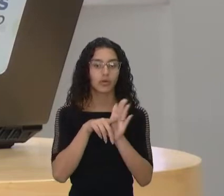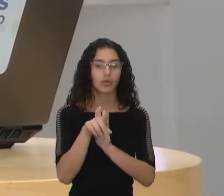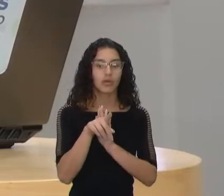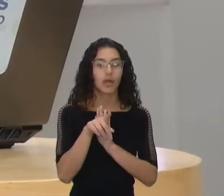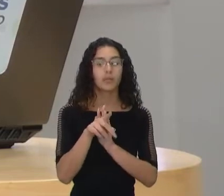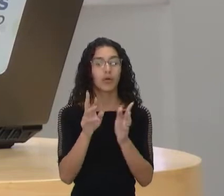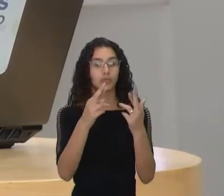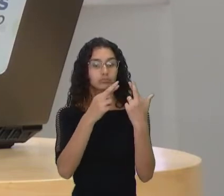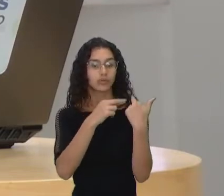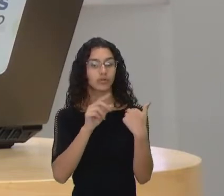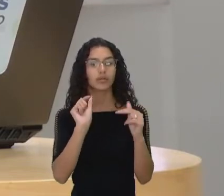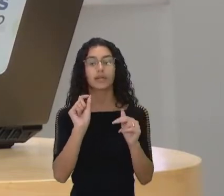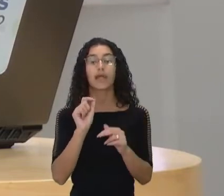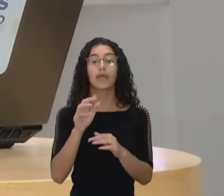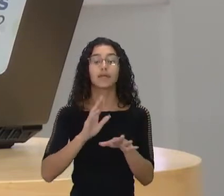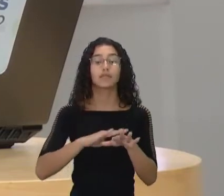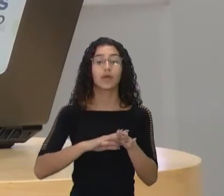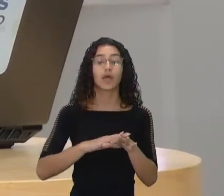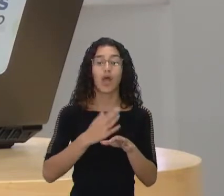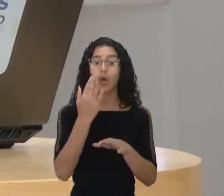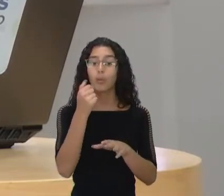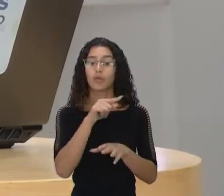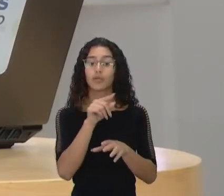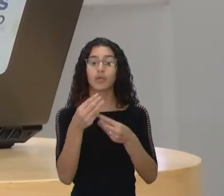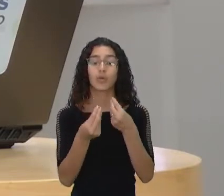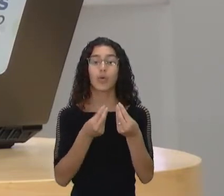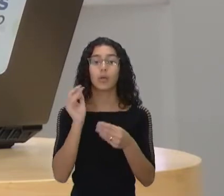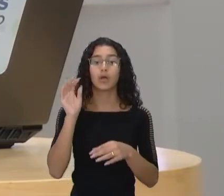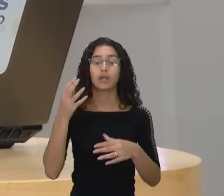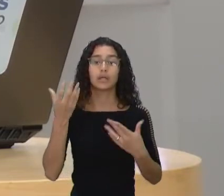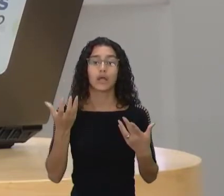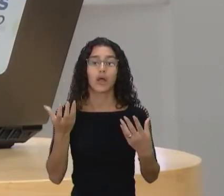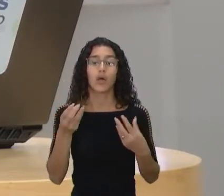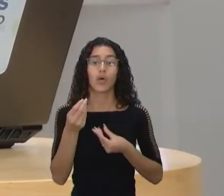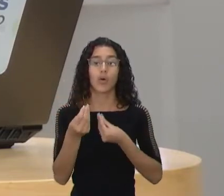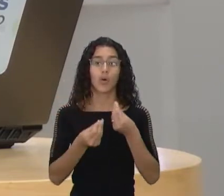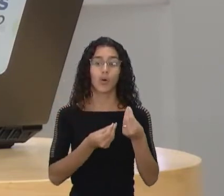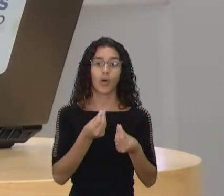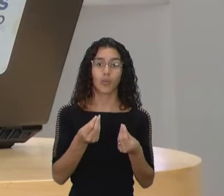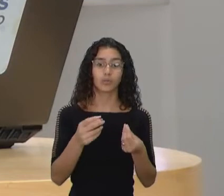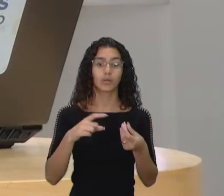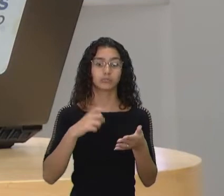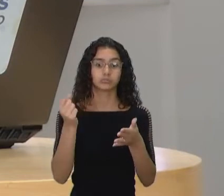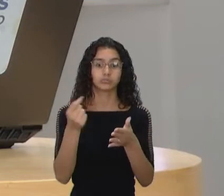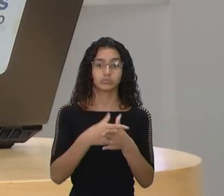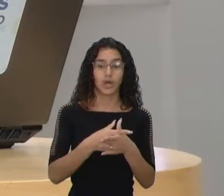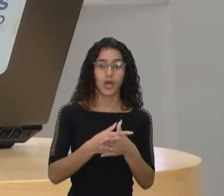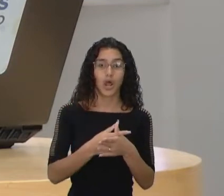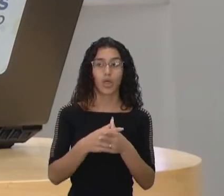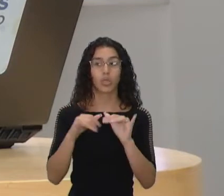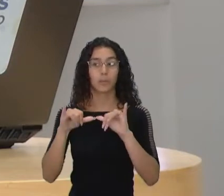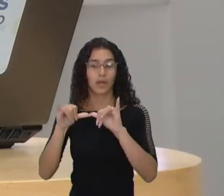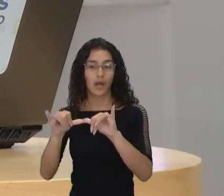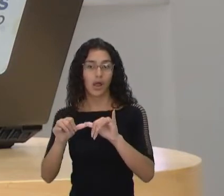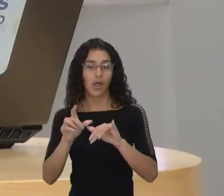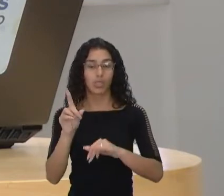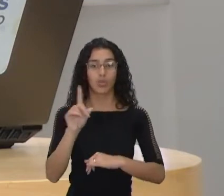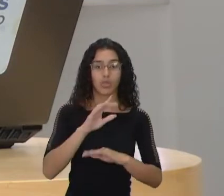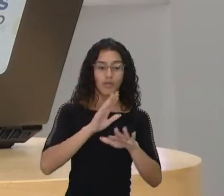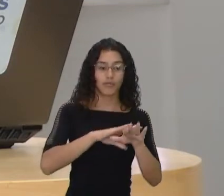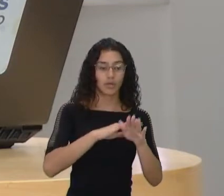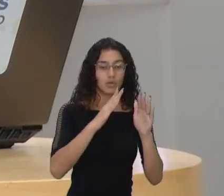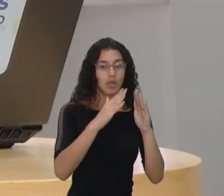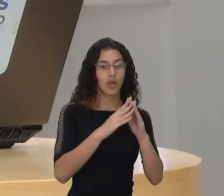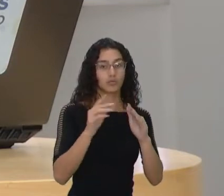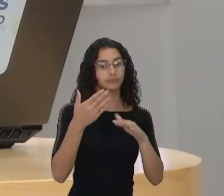para o responsável, quem deu a papinha para vocês, como que foi feita isso, como que ela gastou, se foi industrializado, se não foi. O